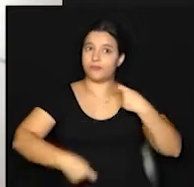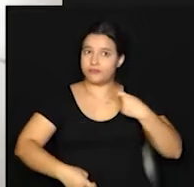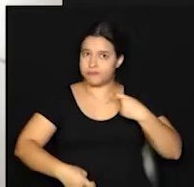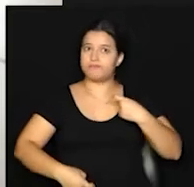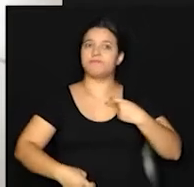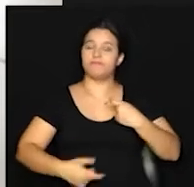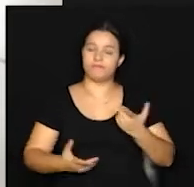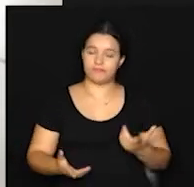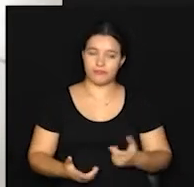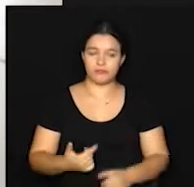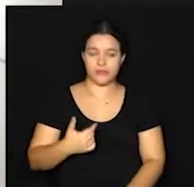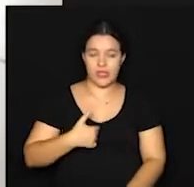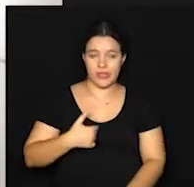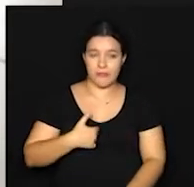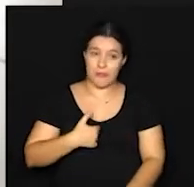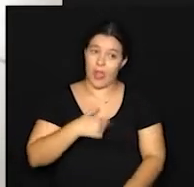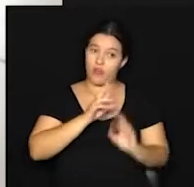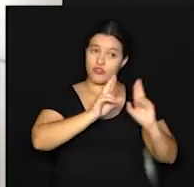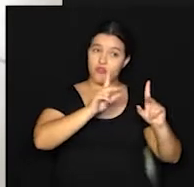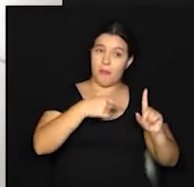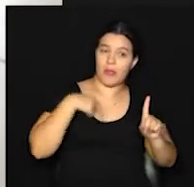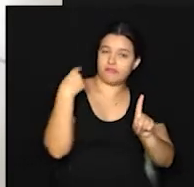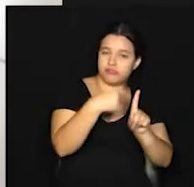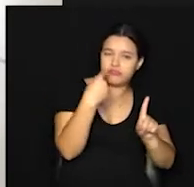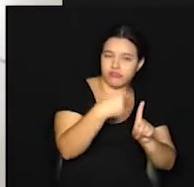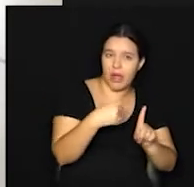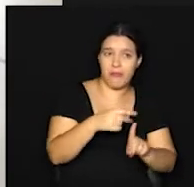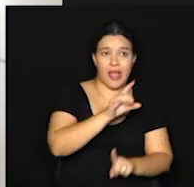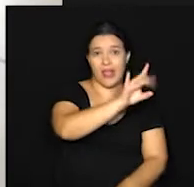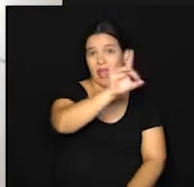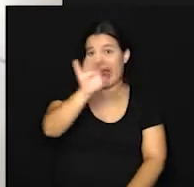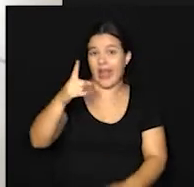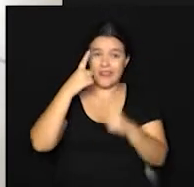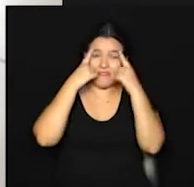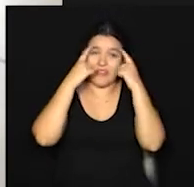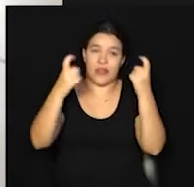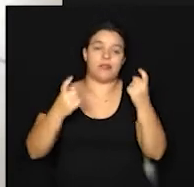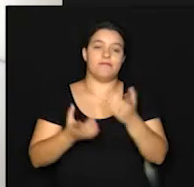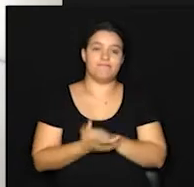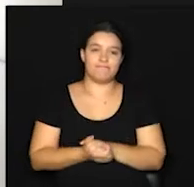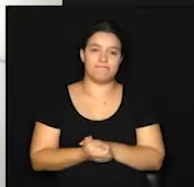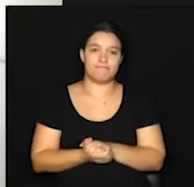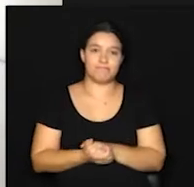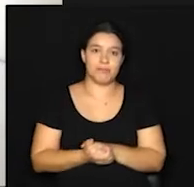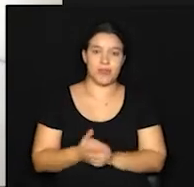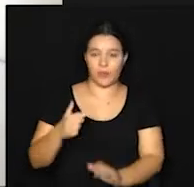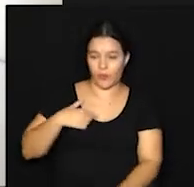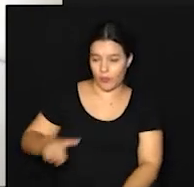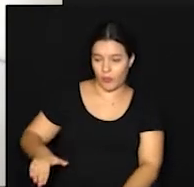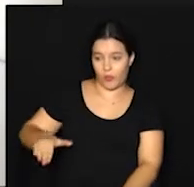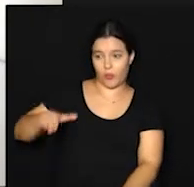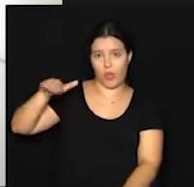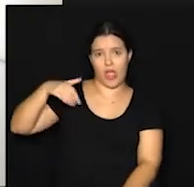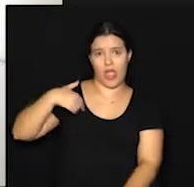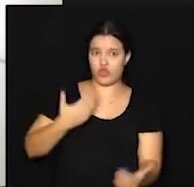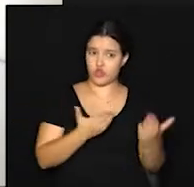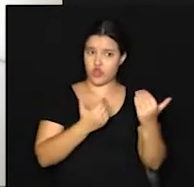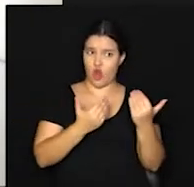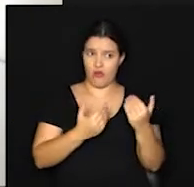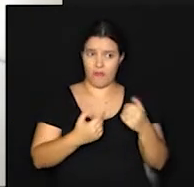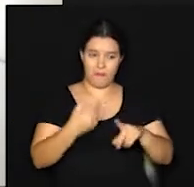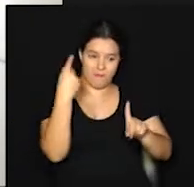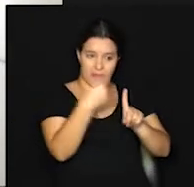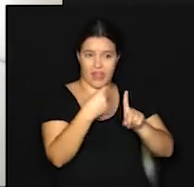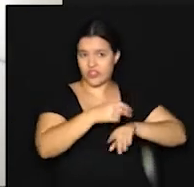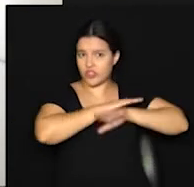uma personalidade forte, eu acho que justamente por isso, porque quando adolescente eu já me protegia, eu já não deixava mais ele chegar perto,